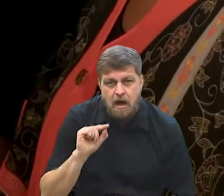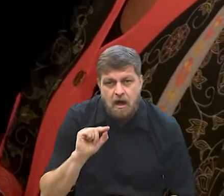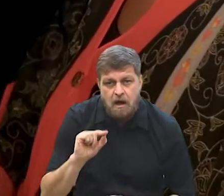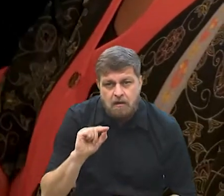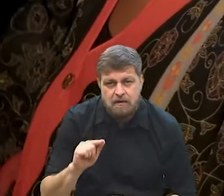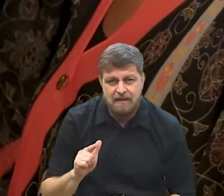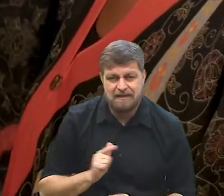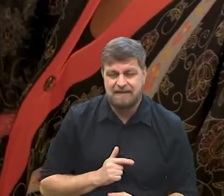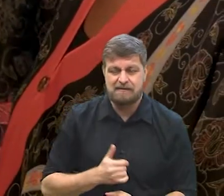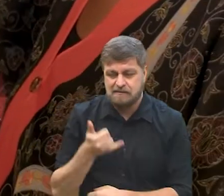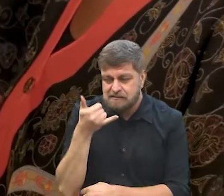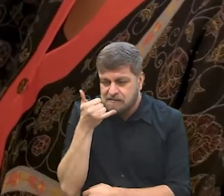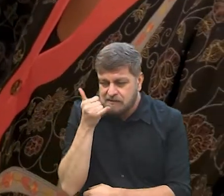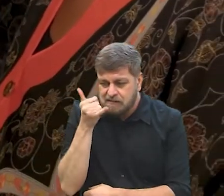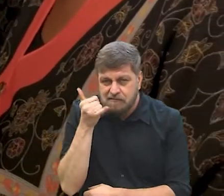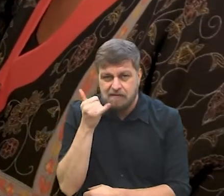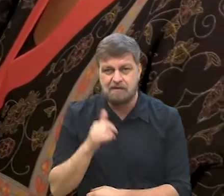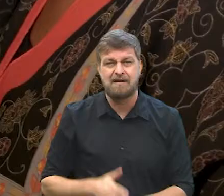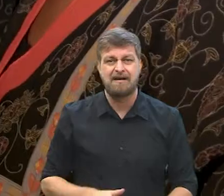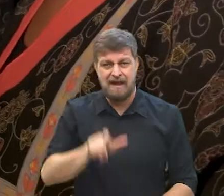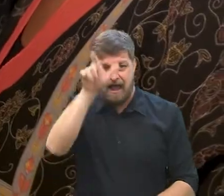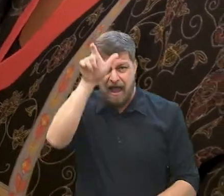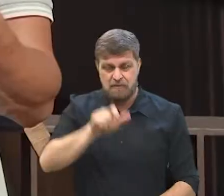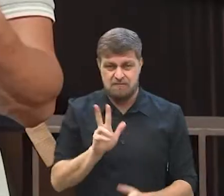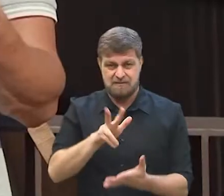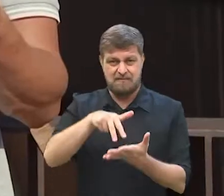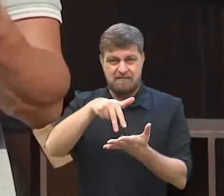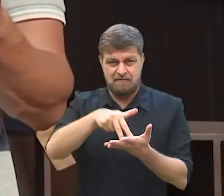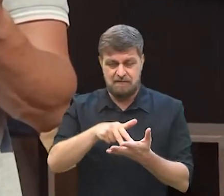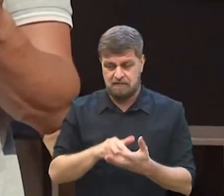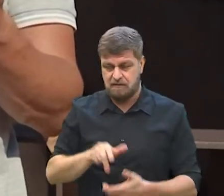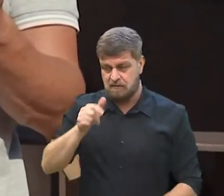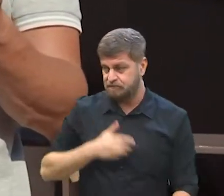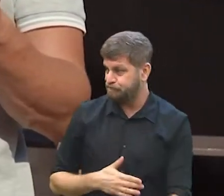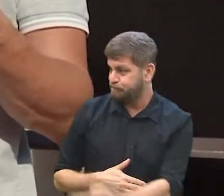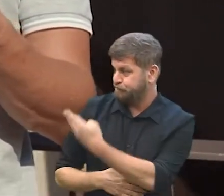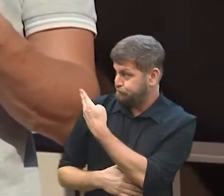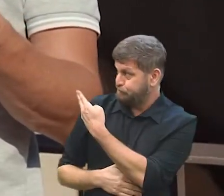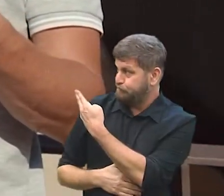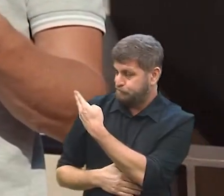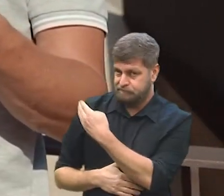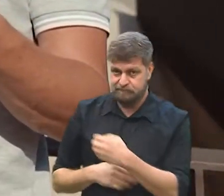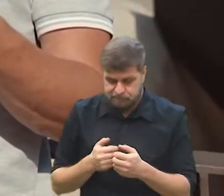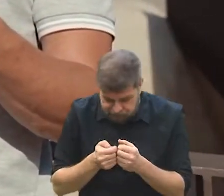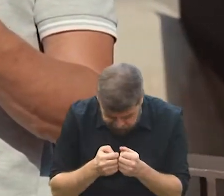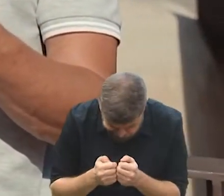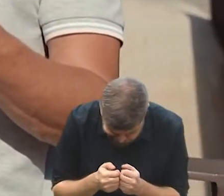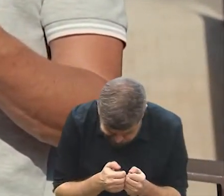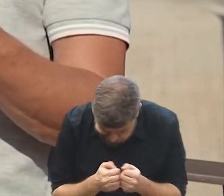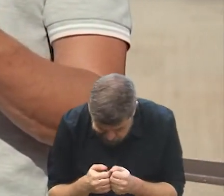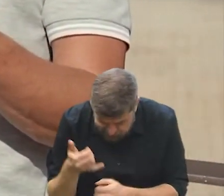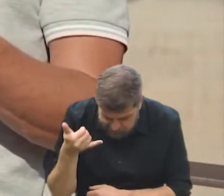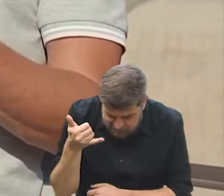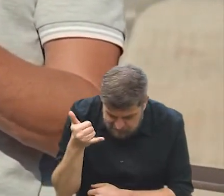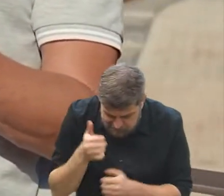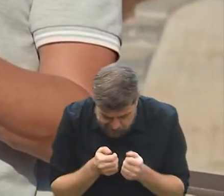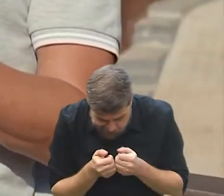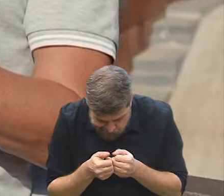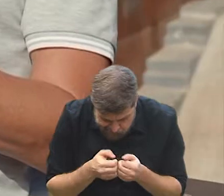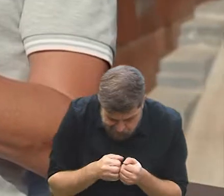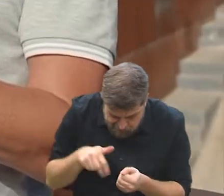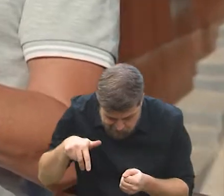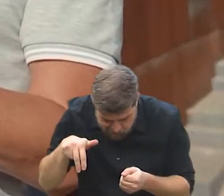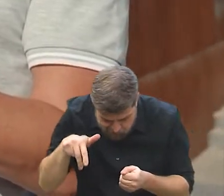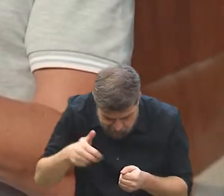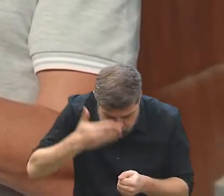como do celular, deve ficar na posição erecta. Muita gente fica assim, né, doutor? Com a cabeça baixada, fica andando,